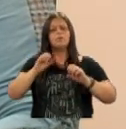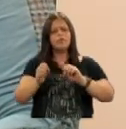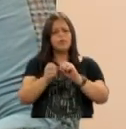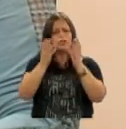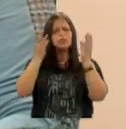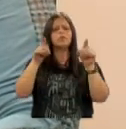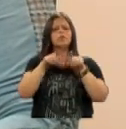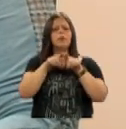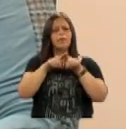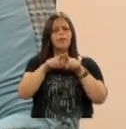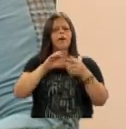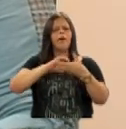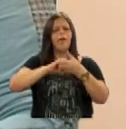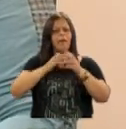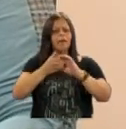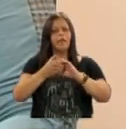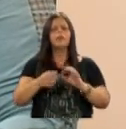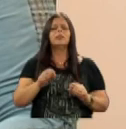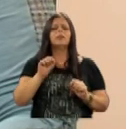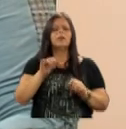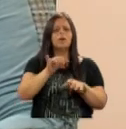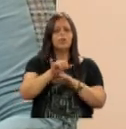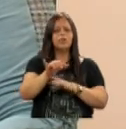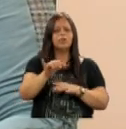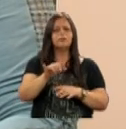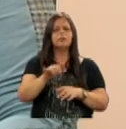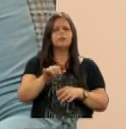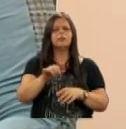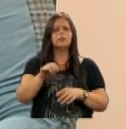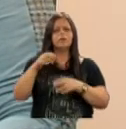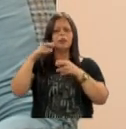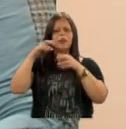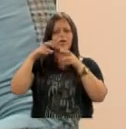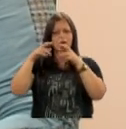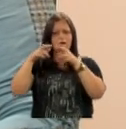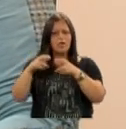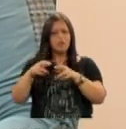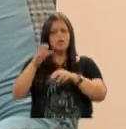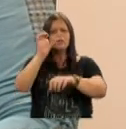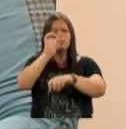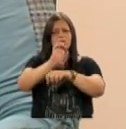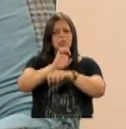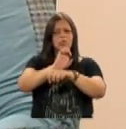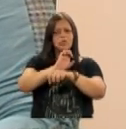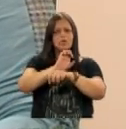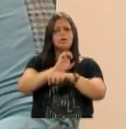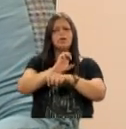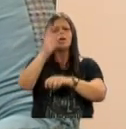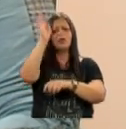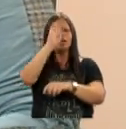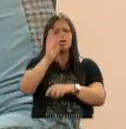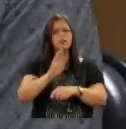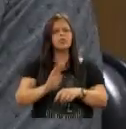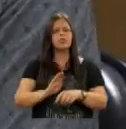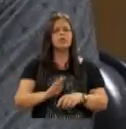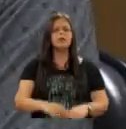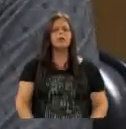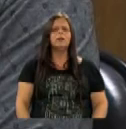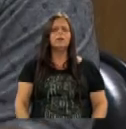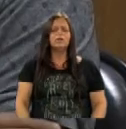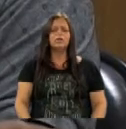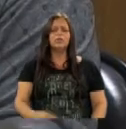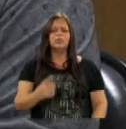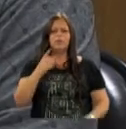festival nossa arte que ele também acontece a nível regional a nível estadual ea nível nacional minha